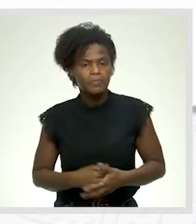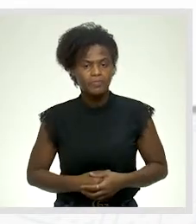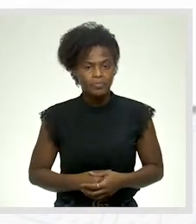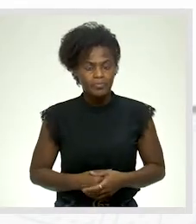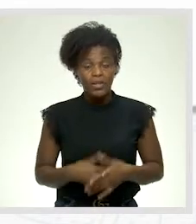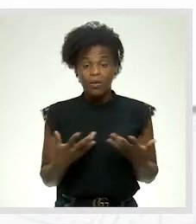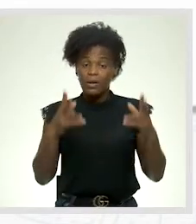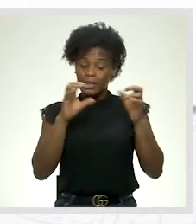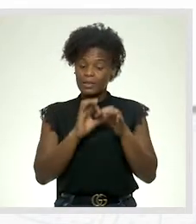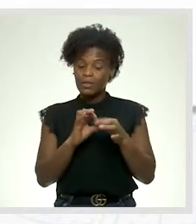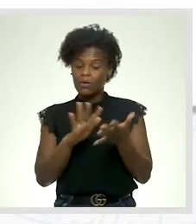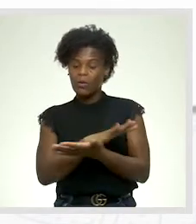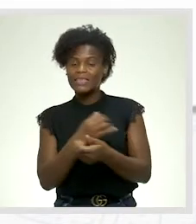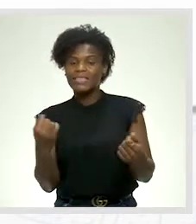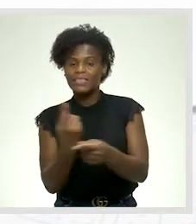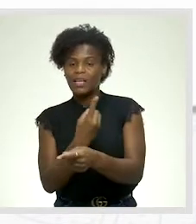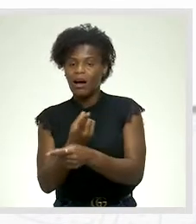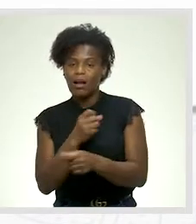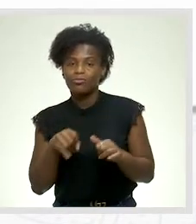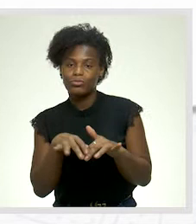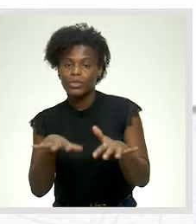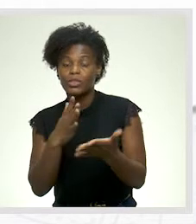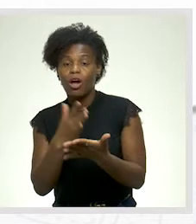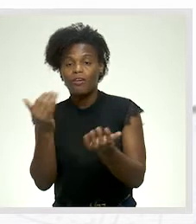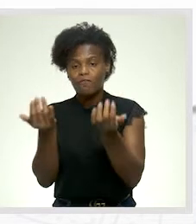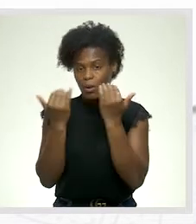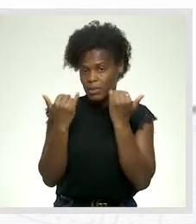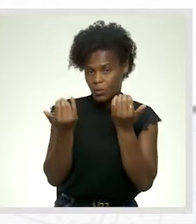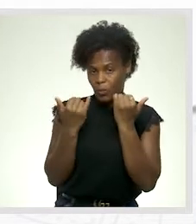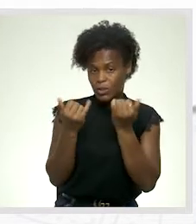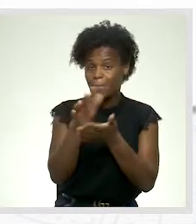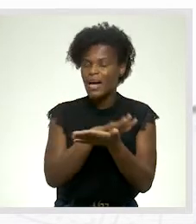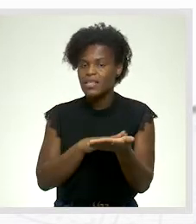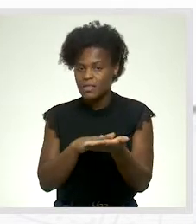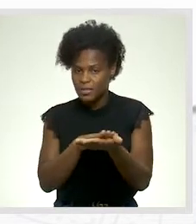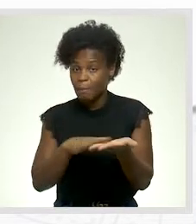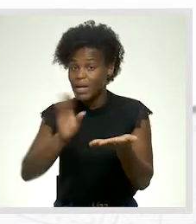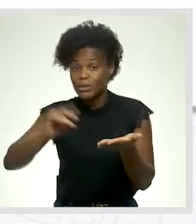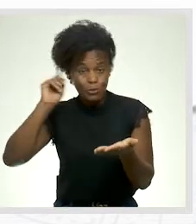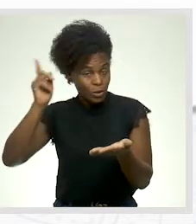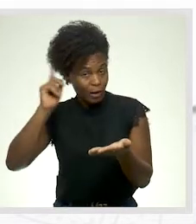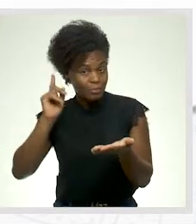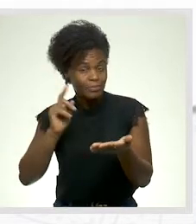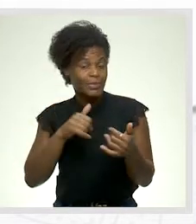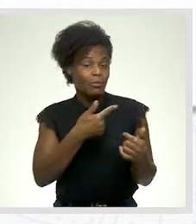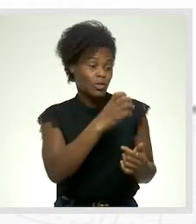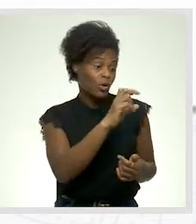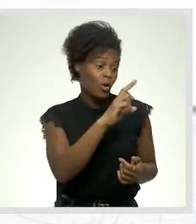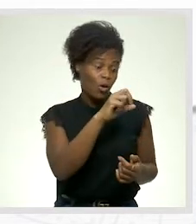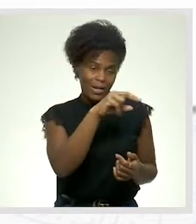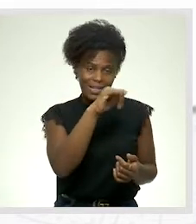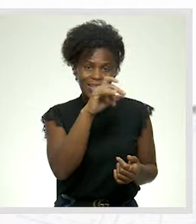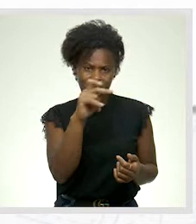Em relação à notícia, só as informações básicas. E a crónica,